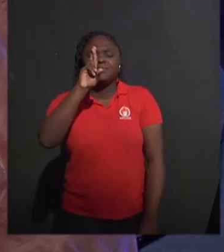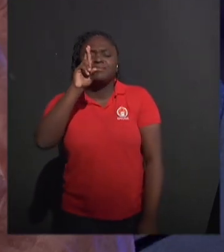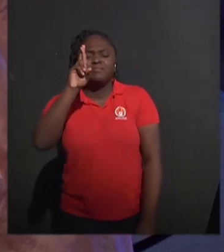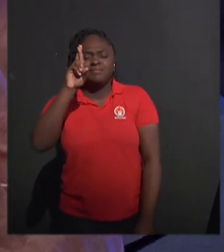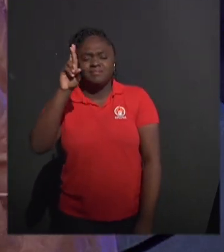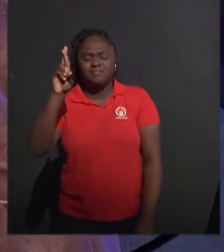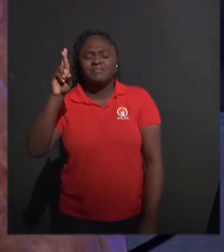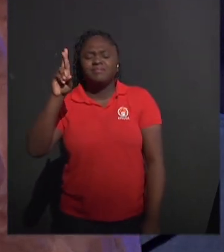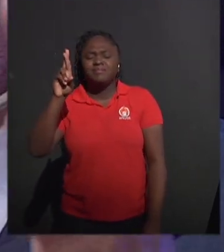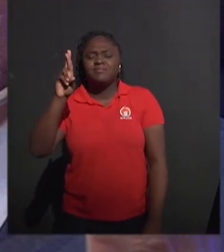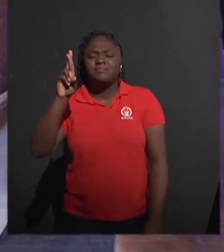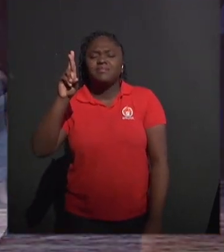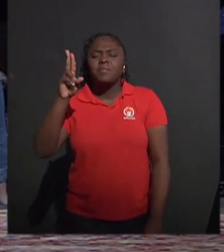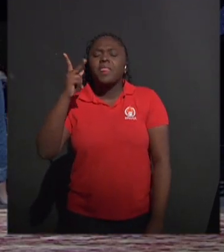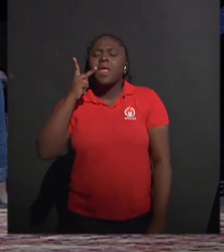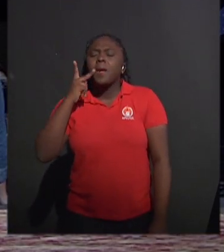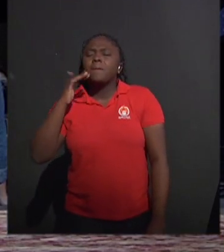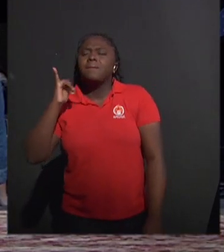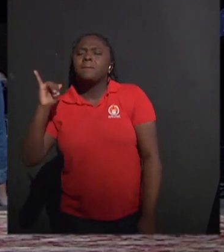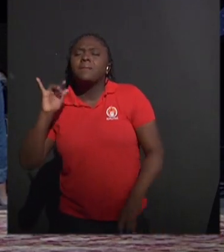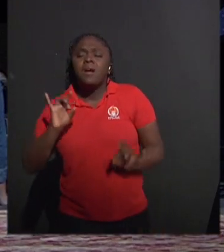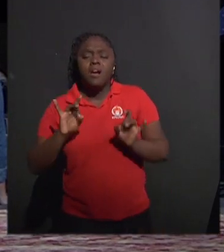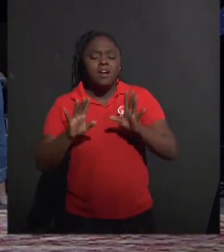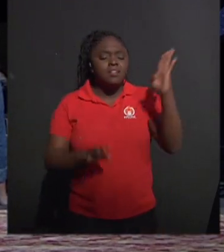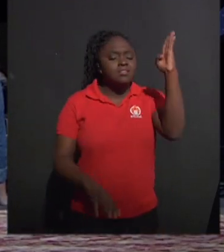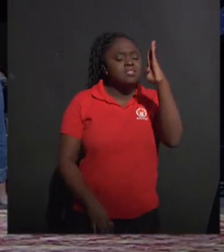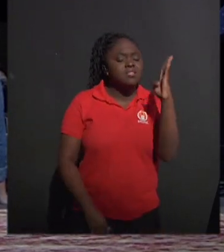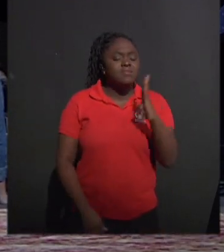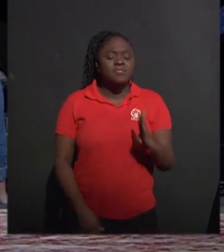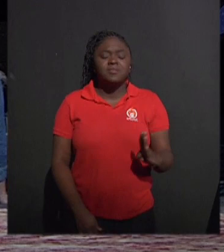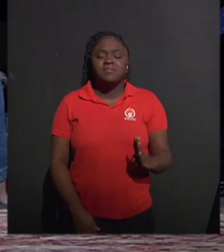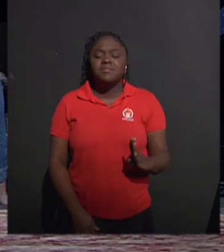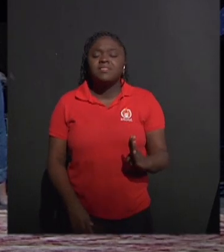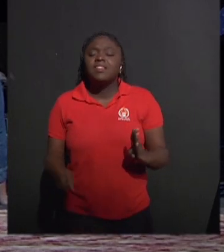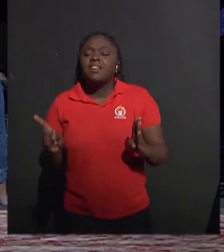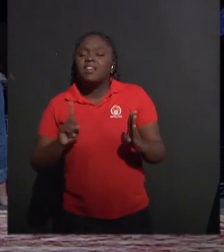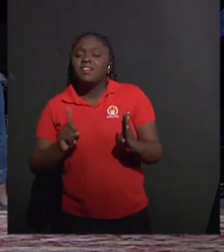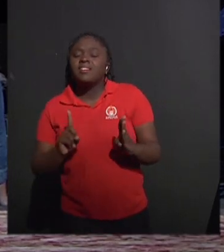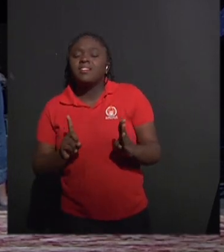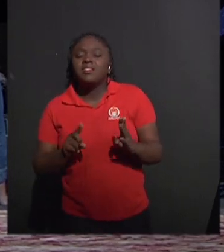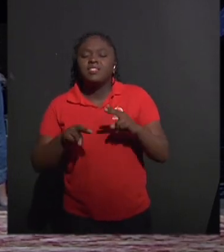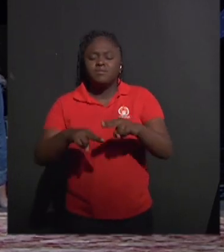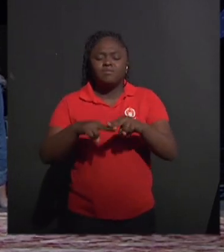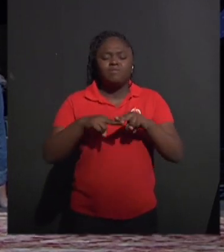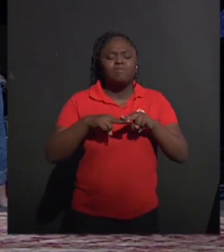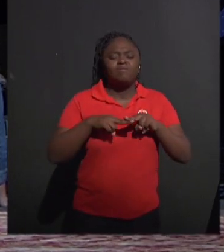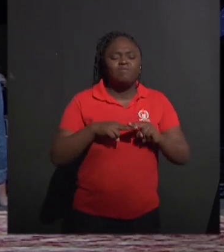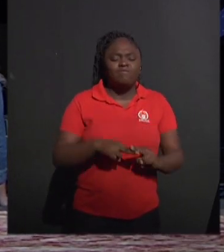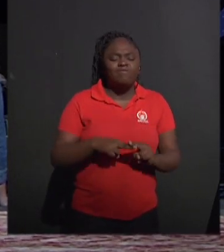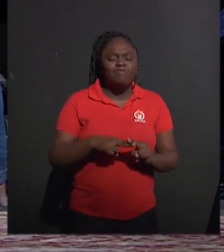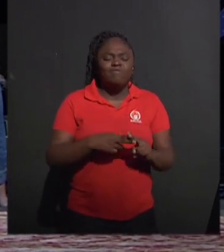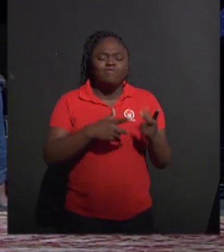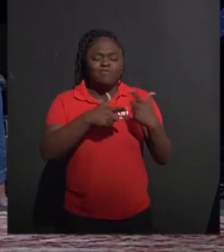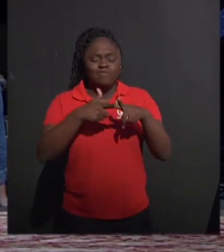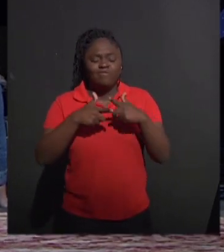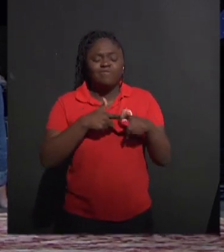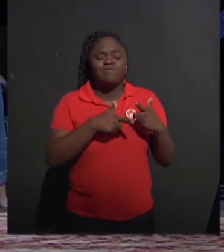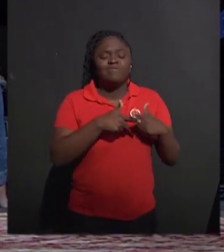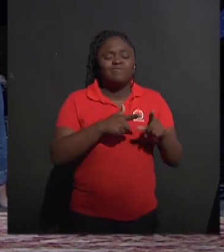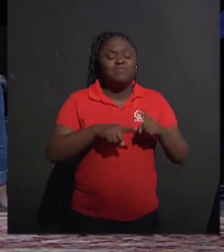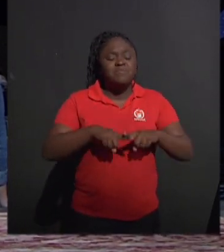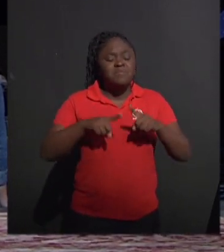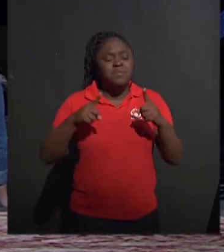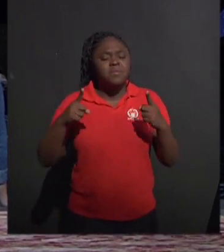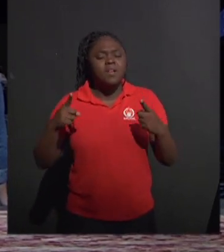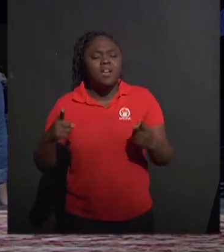Sopre, Pai, não apenas no Brasil, essa maldita pandemia, Senhor, mas, Senhor,